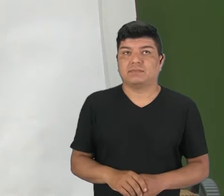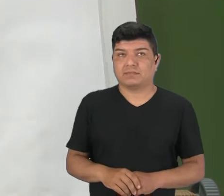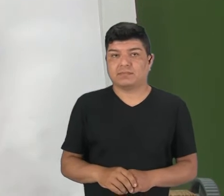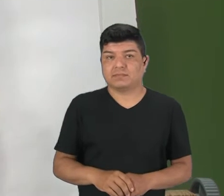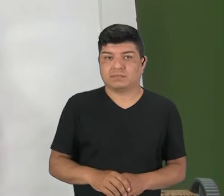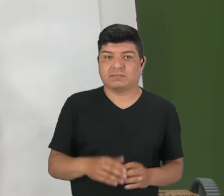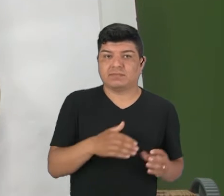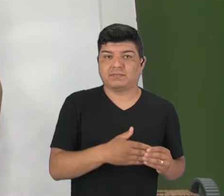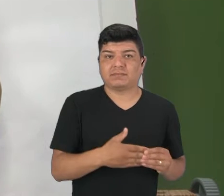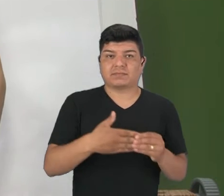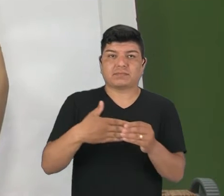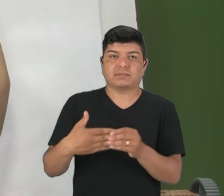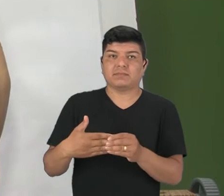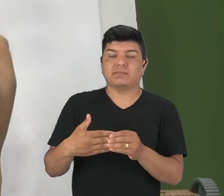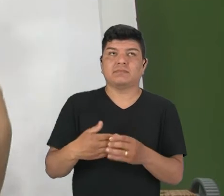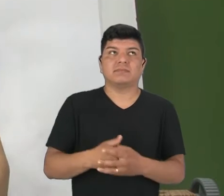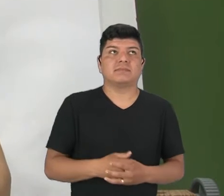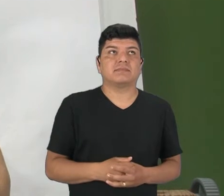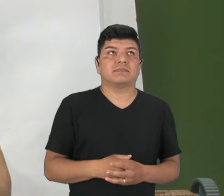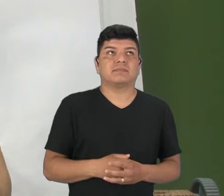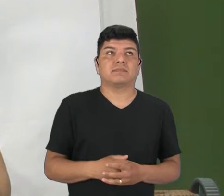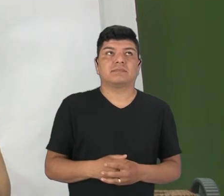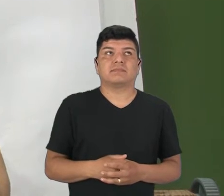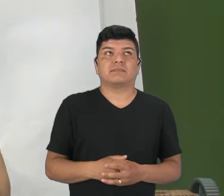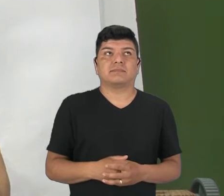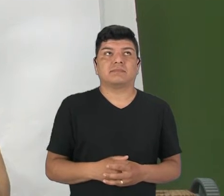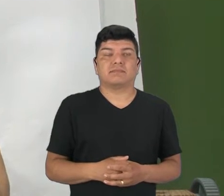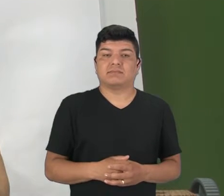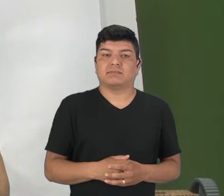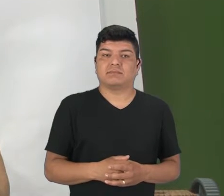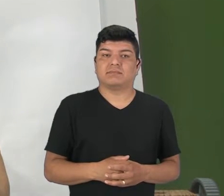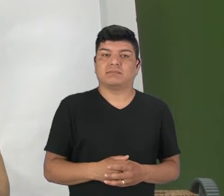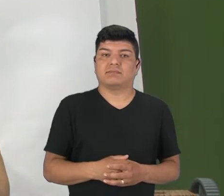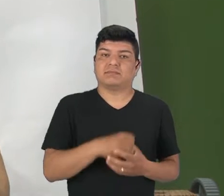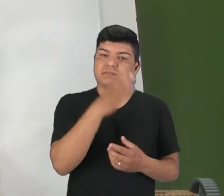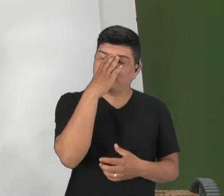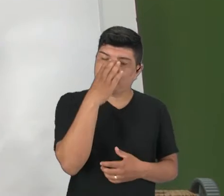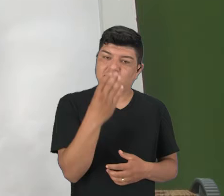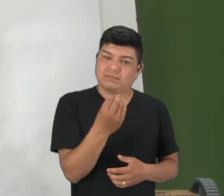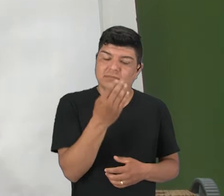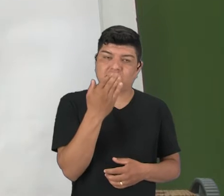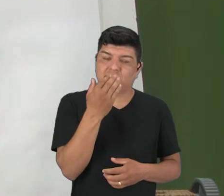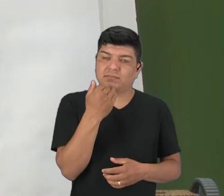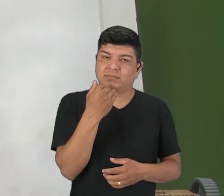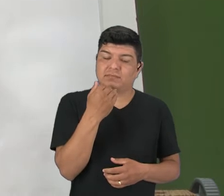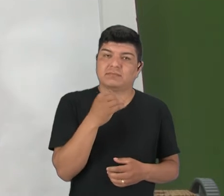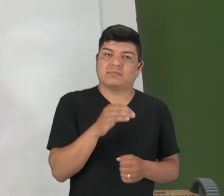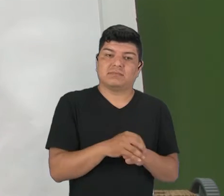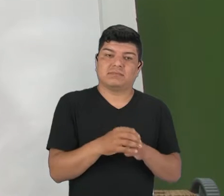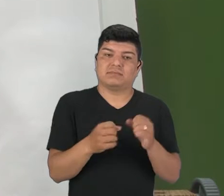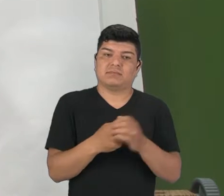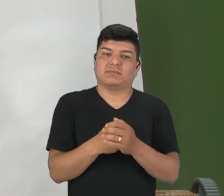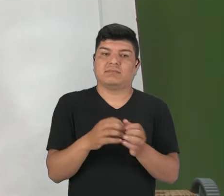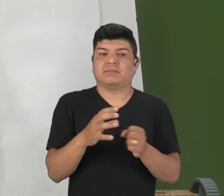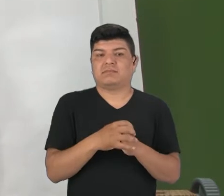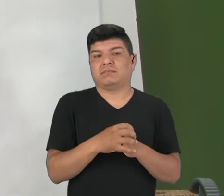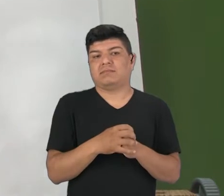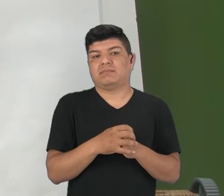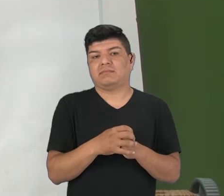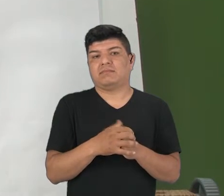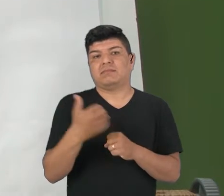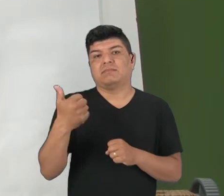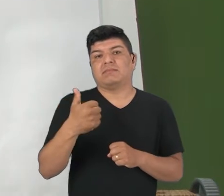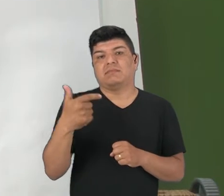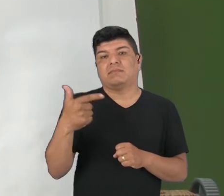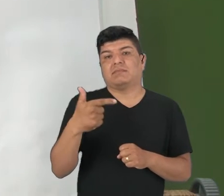trouxer a cabra para cá, o lobo não vai ter comido esse repolho. Beleza. Na segunda viagem, eu levo quem?